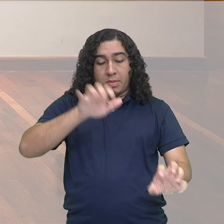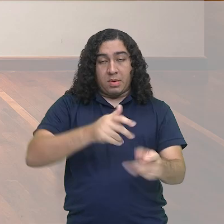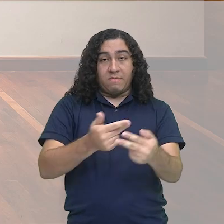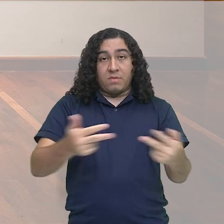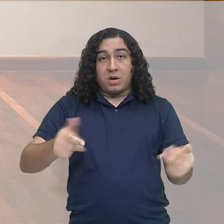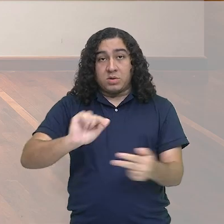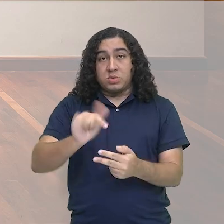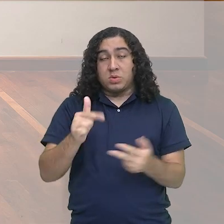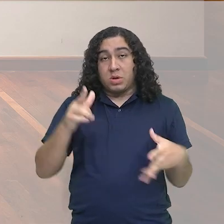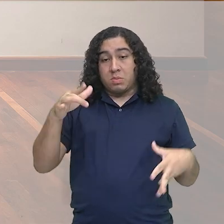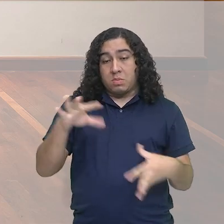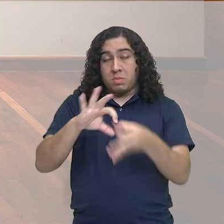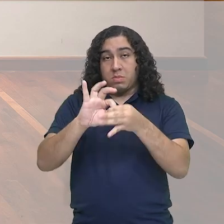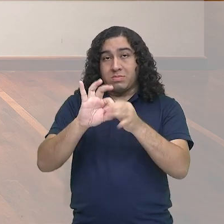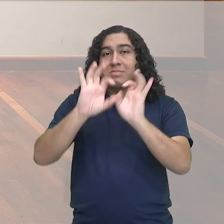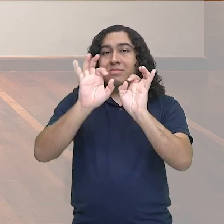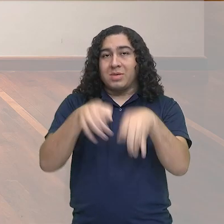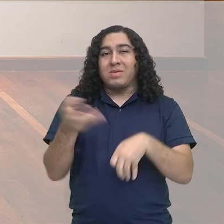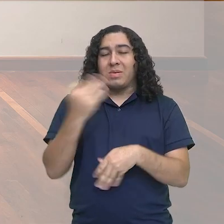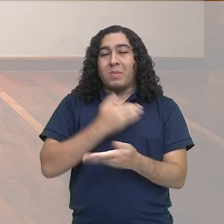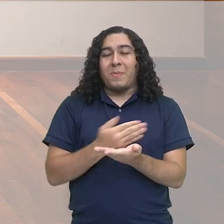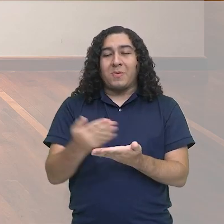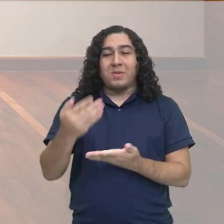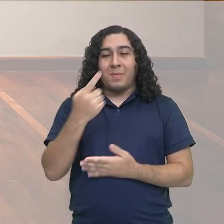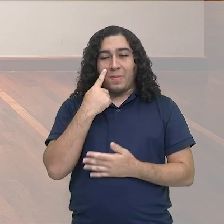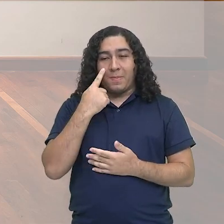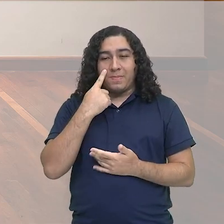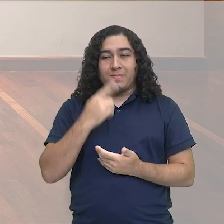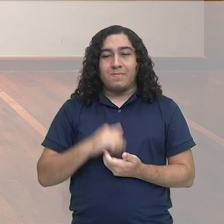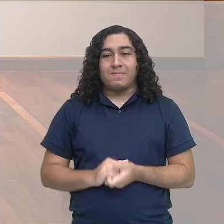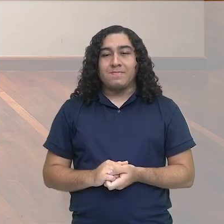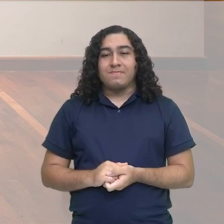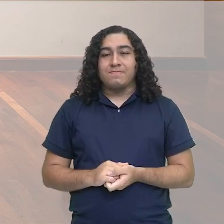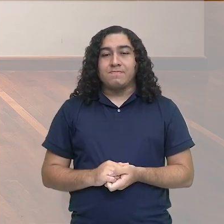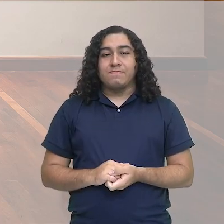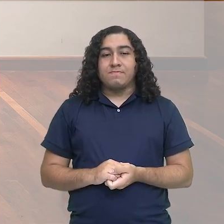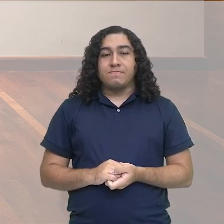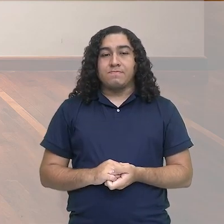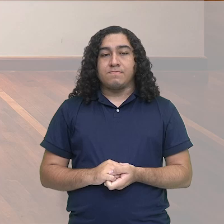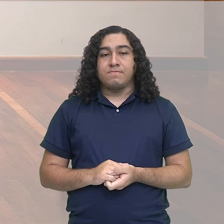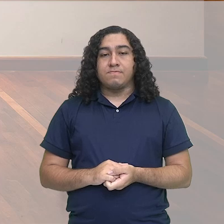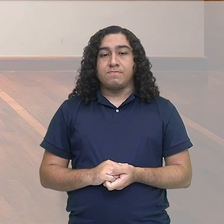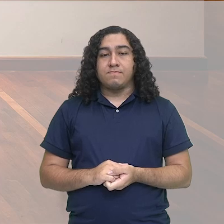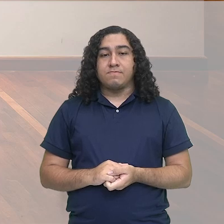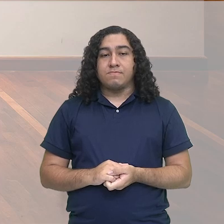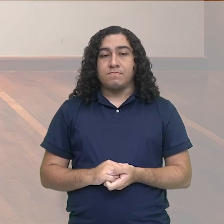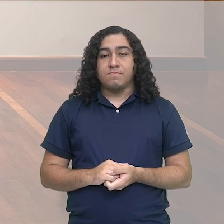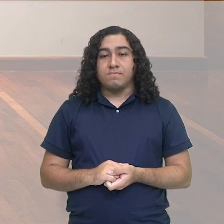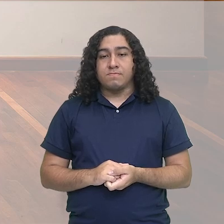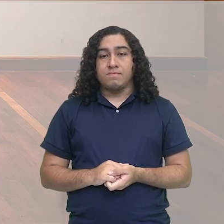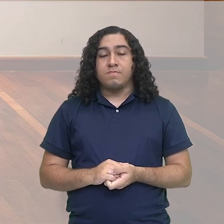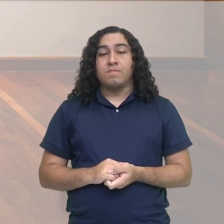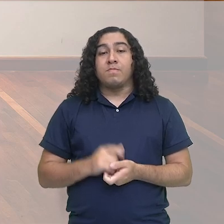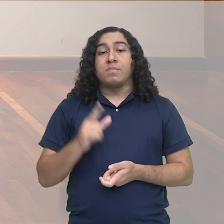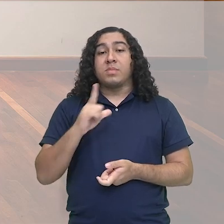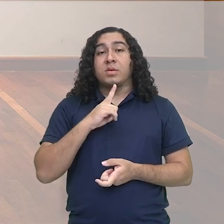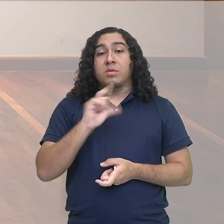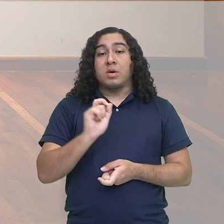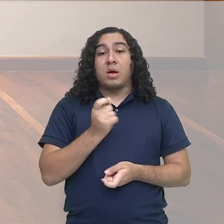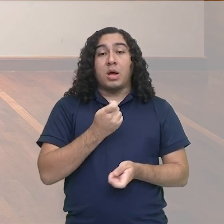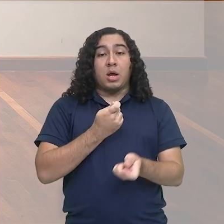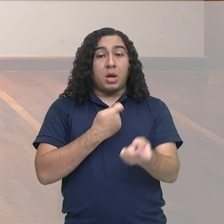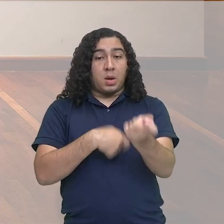das chamadas ciências sociais. Vamos lá, então, ver cada uma delas? Nós temos, então, a economia, né?